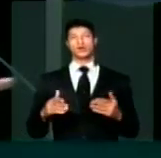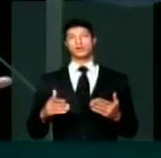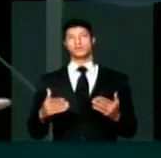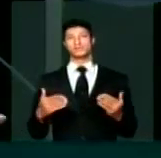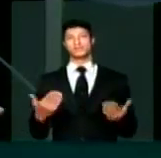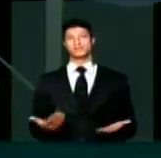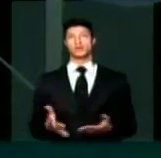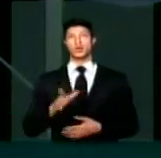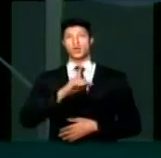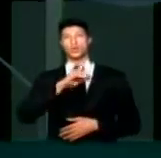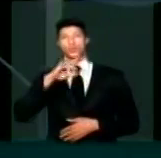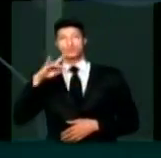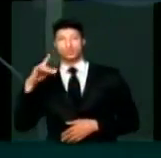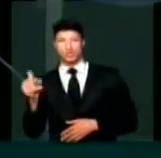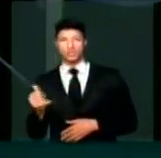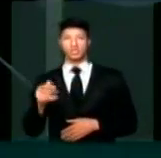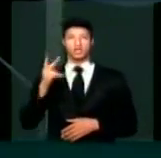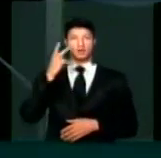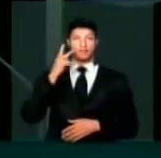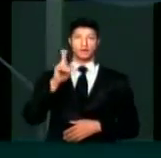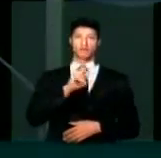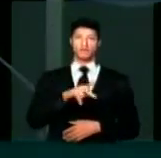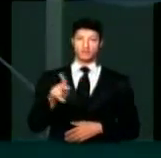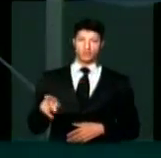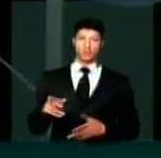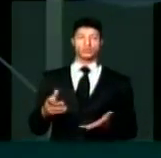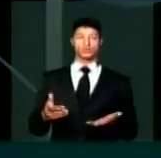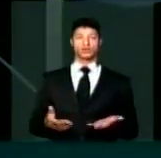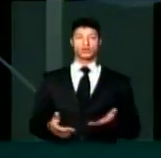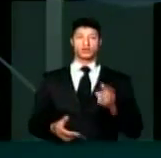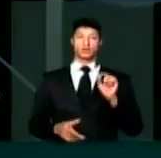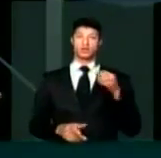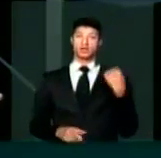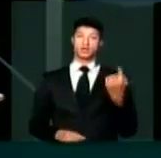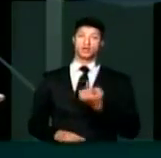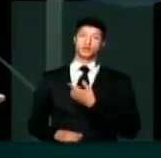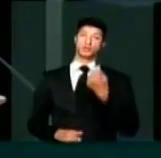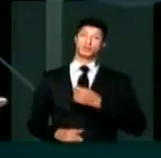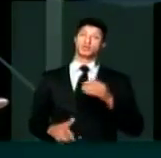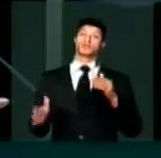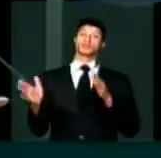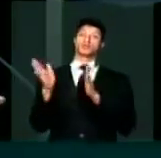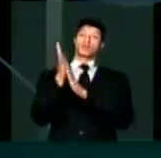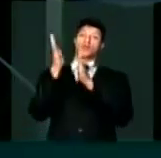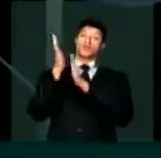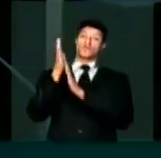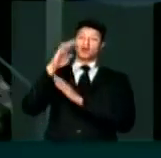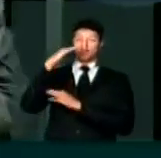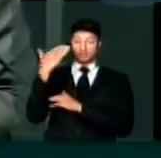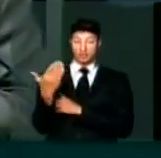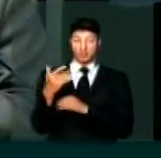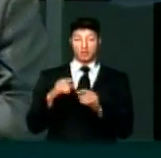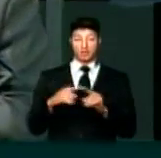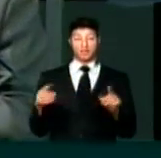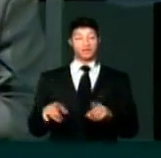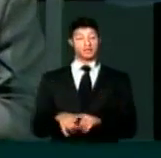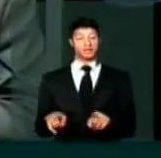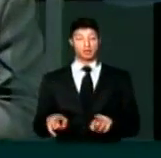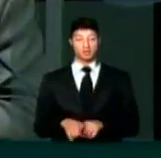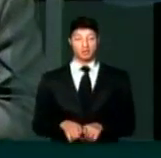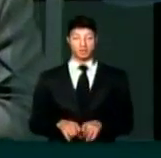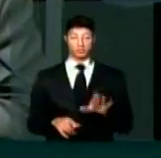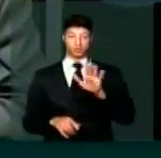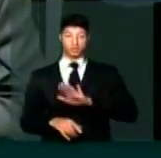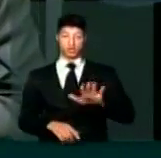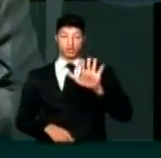apenas o dia consagrado ao professor que nós devemos louvar, mas devemos,